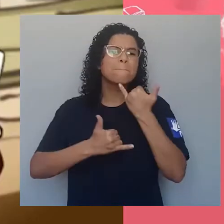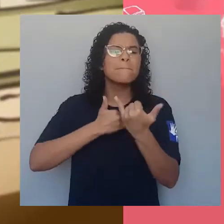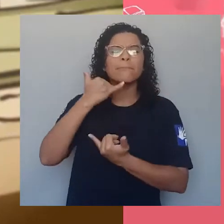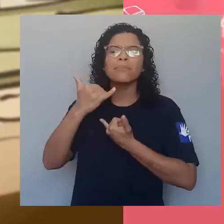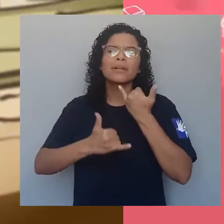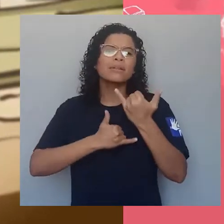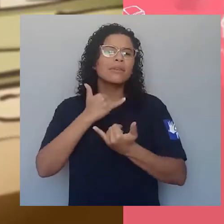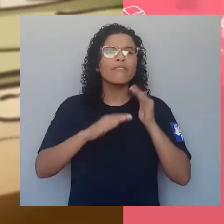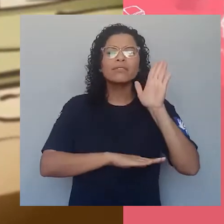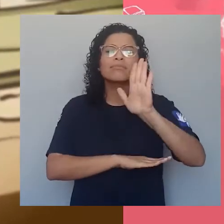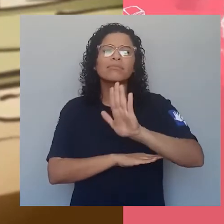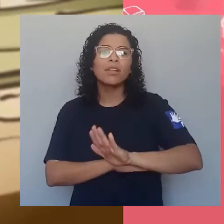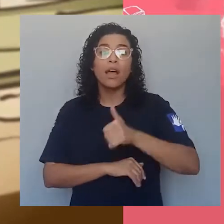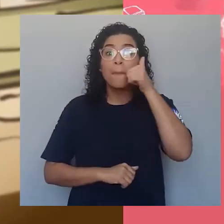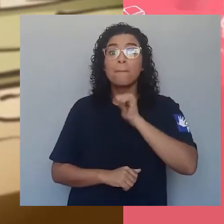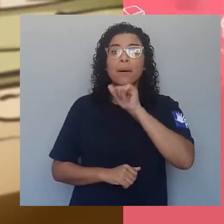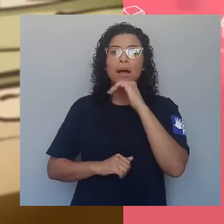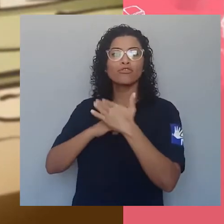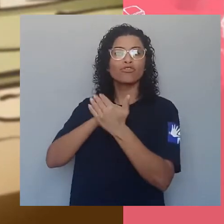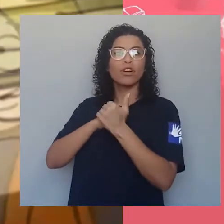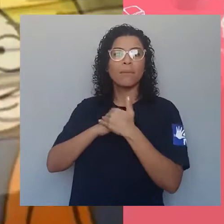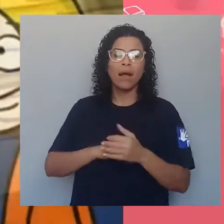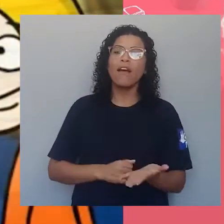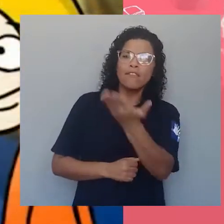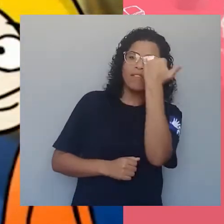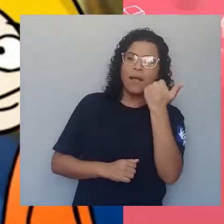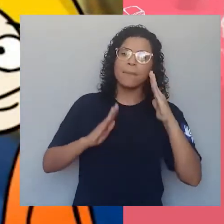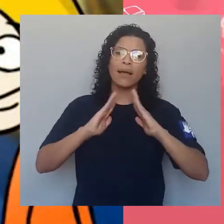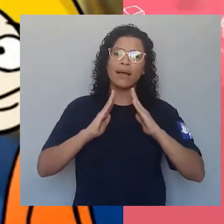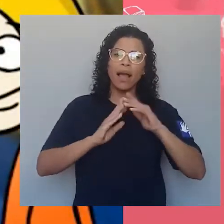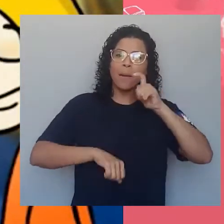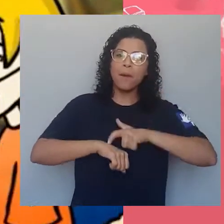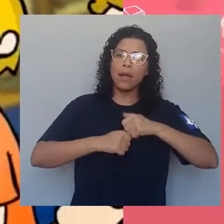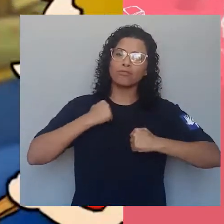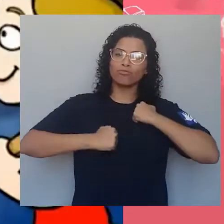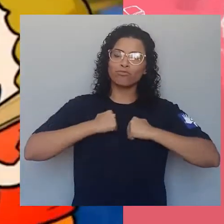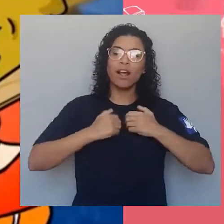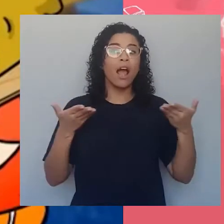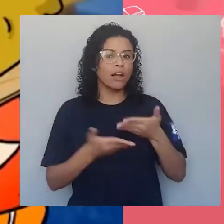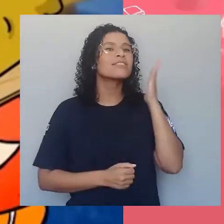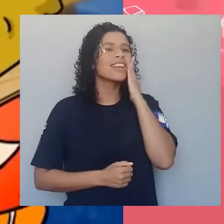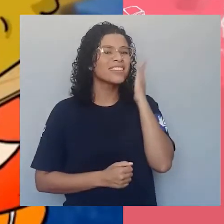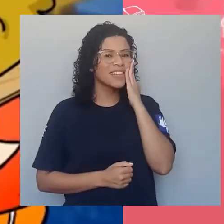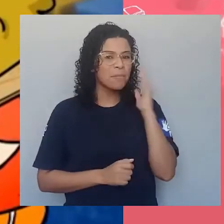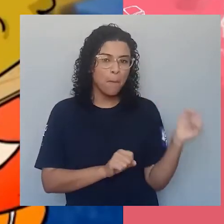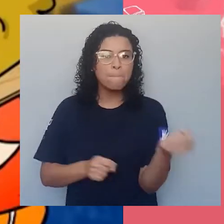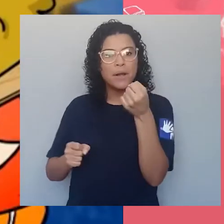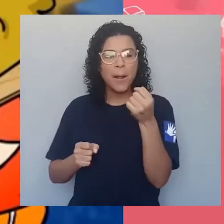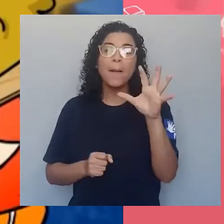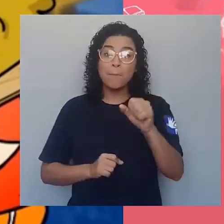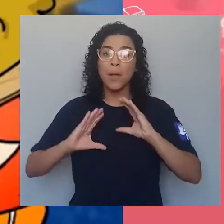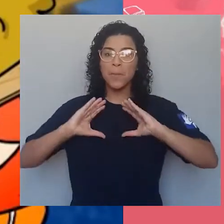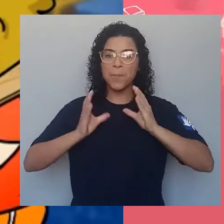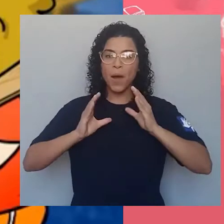pra casa! Já é hora de tomar banho! Agora que vocês já sabem como se joga bets, peguem a bola e vão jogar